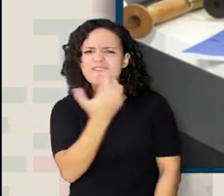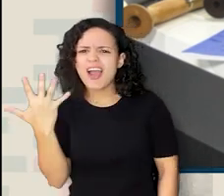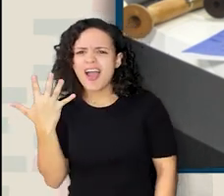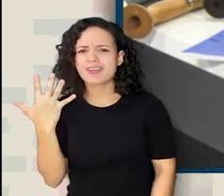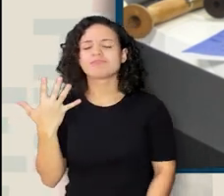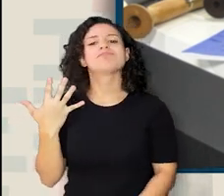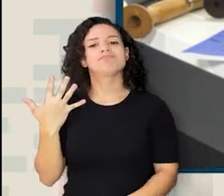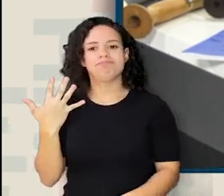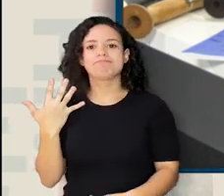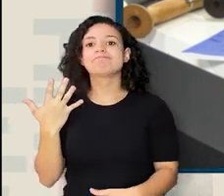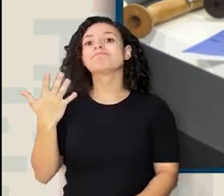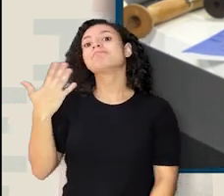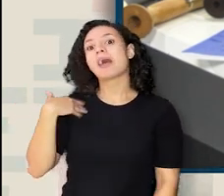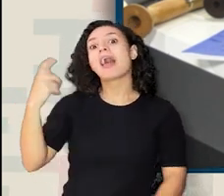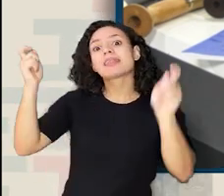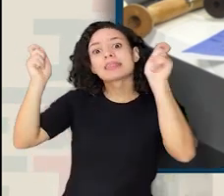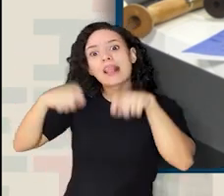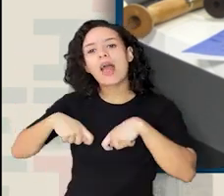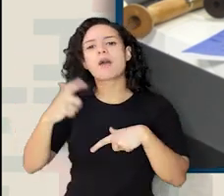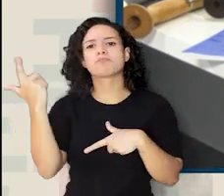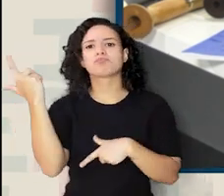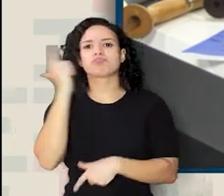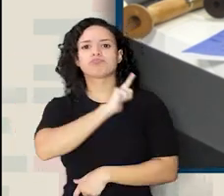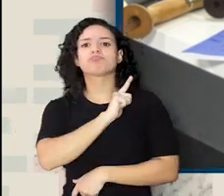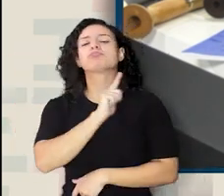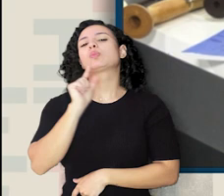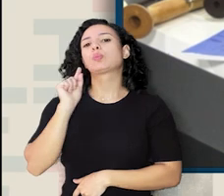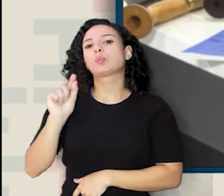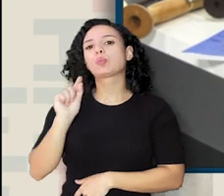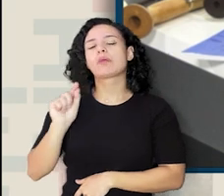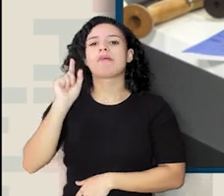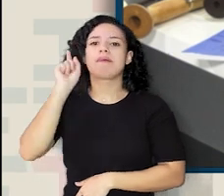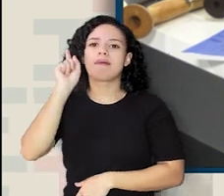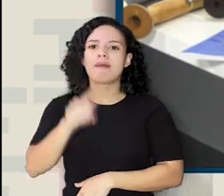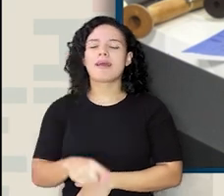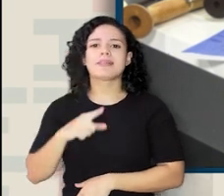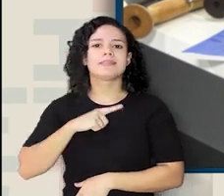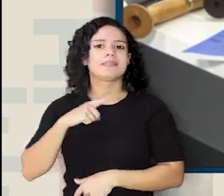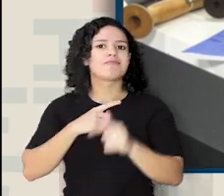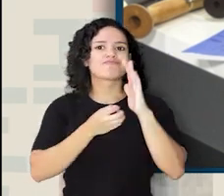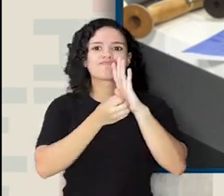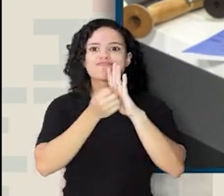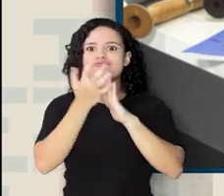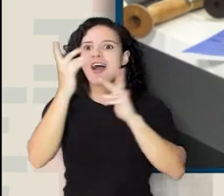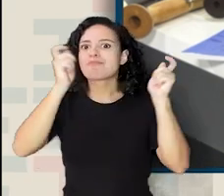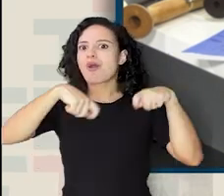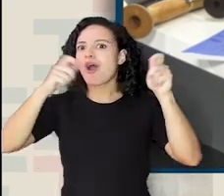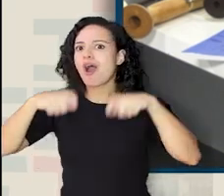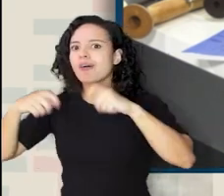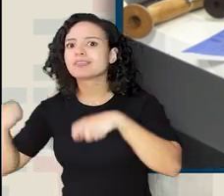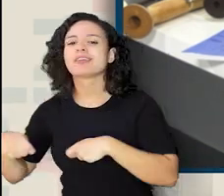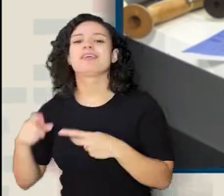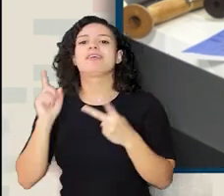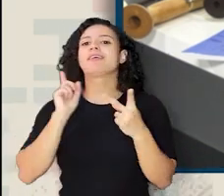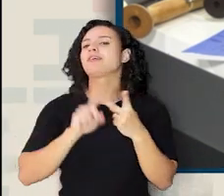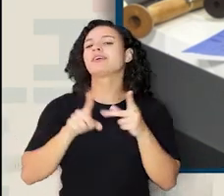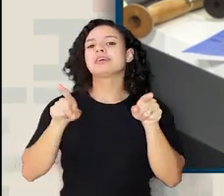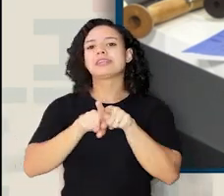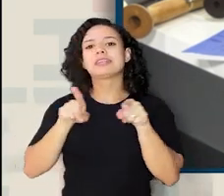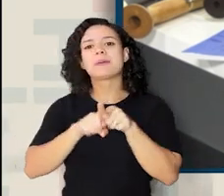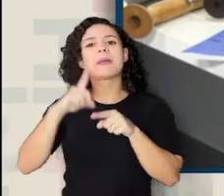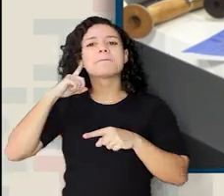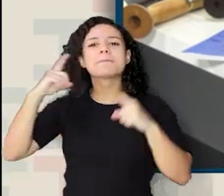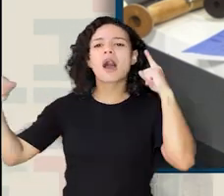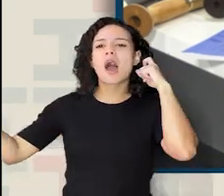elas são tantas assim, né? Para dar conta realmente de um vasto repertório, para dar conta